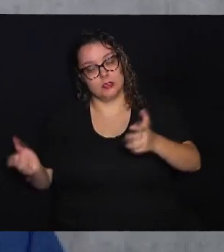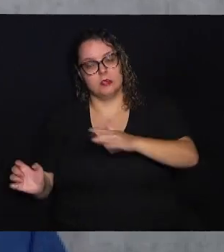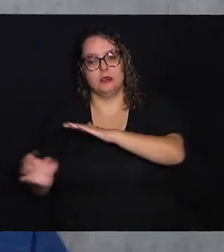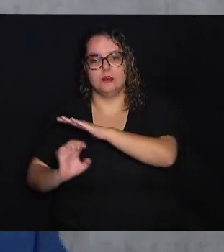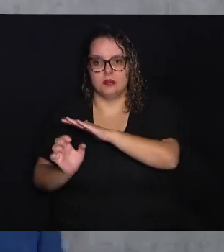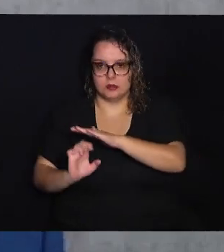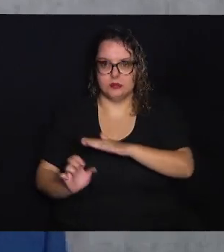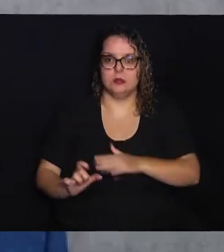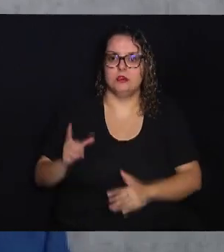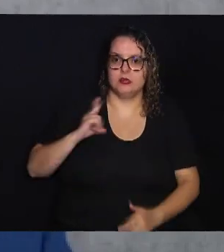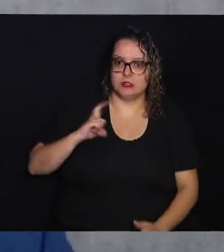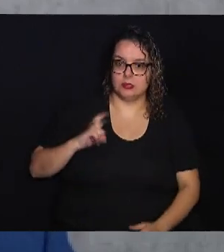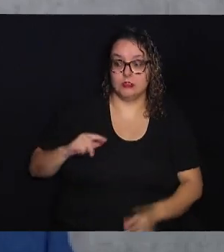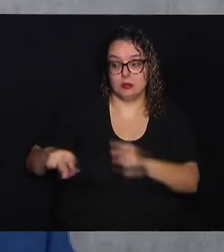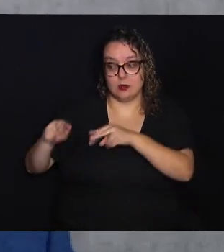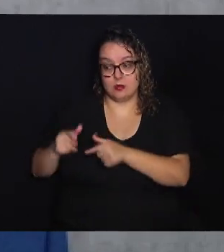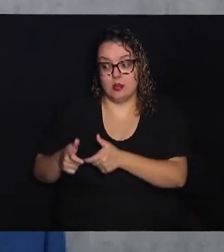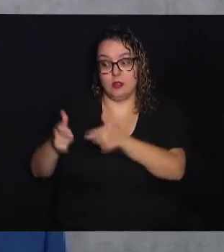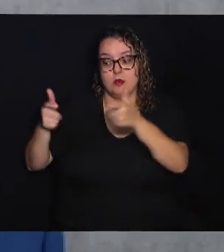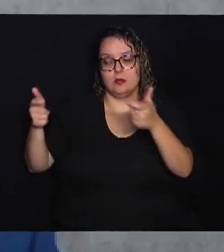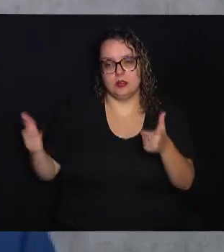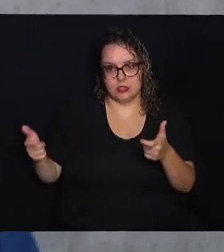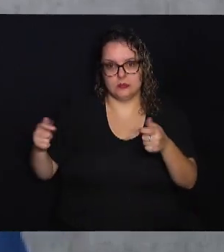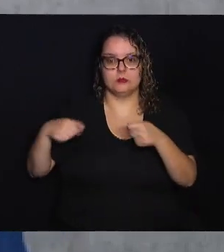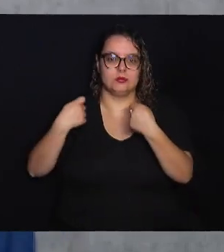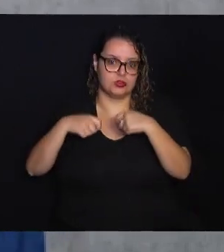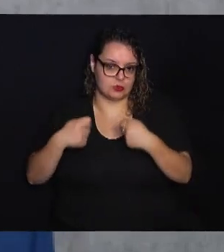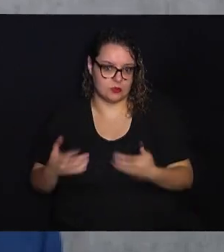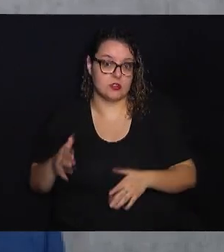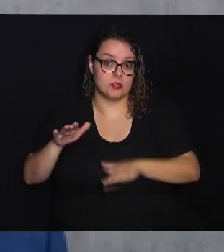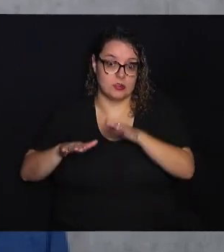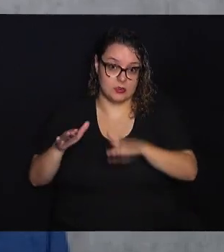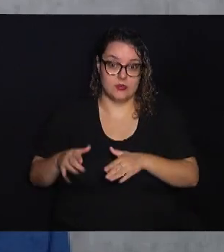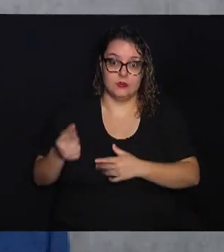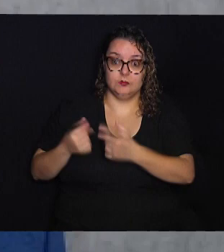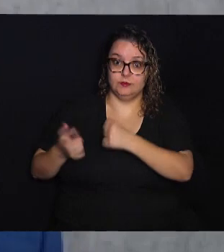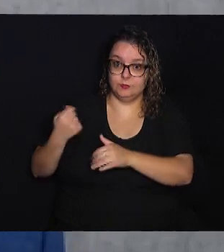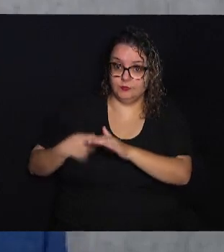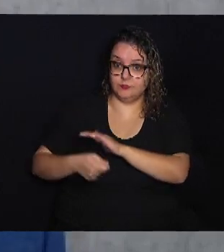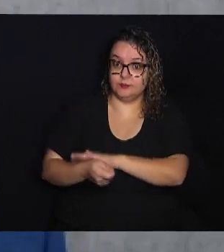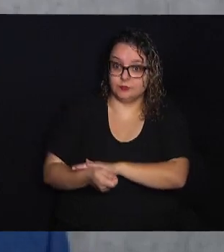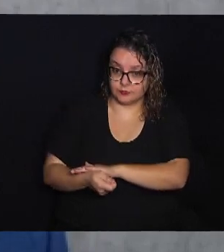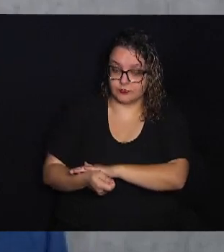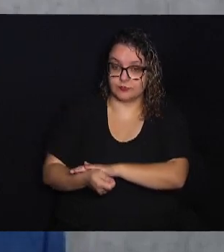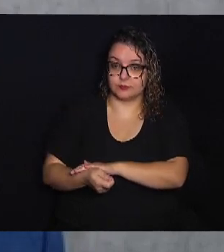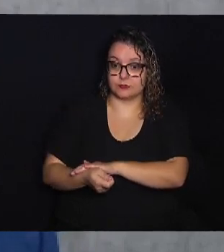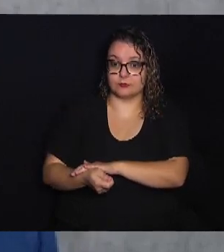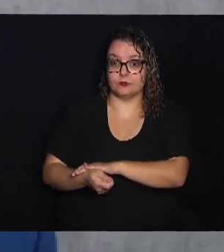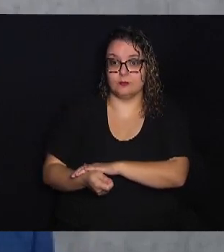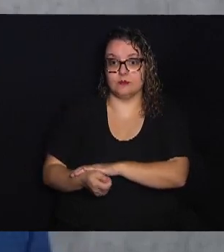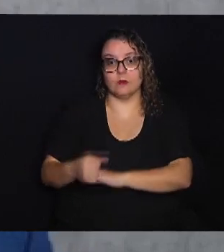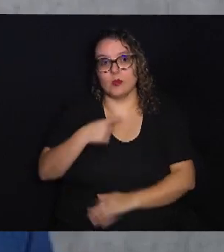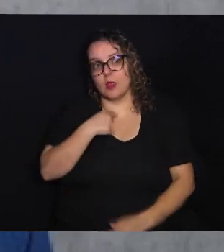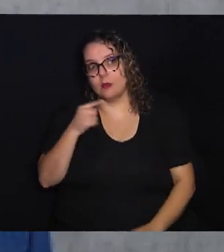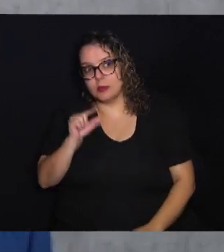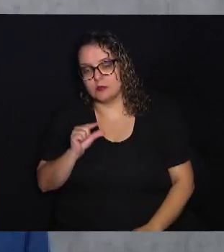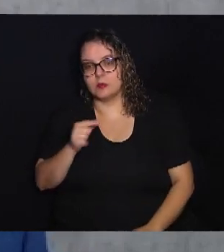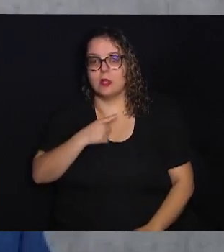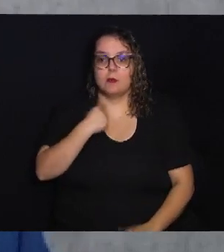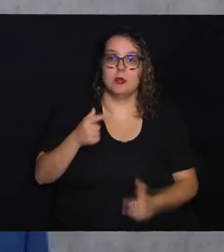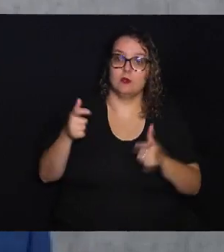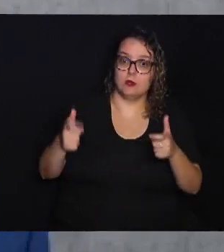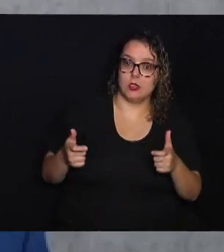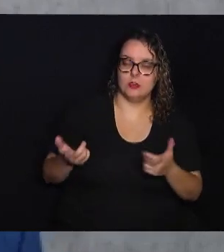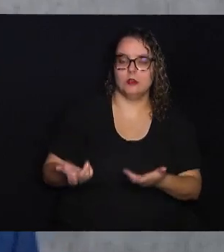dizer, para as grandes empresas, aquelas empresas que têm uma visibilidade maior, que precisam ali muitas vezes de investimento,